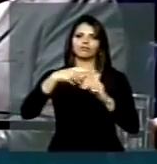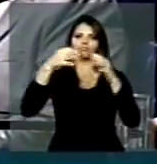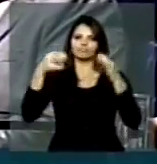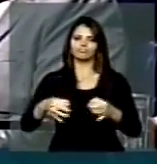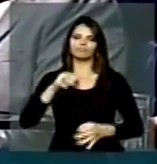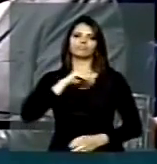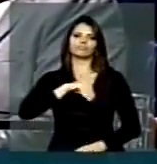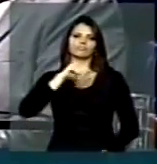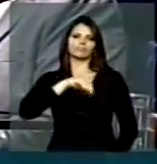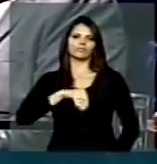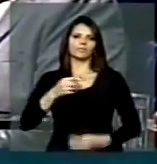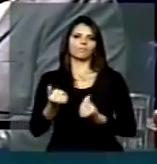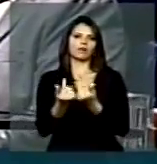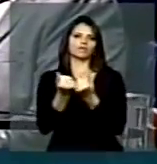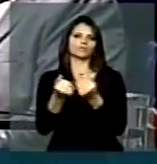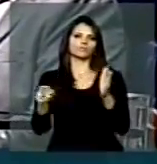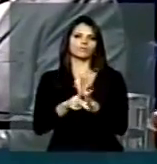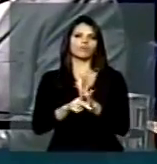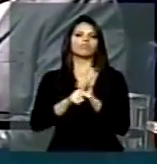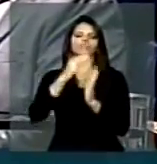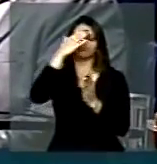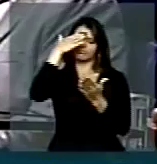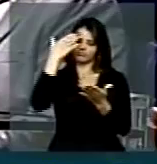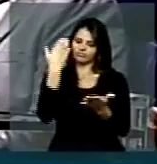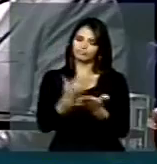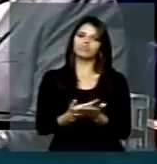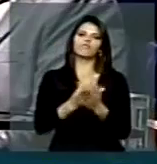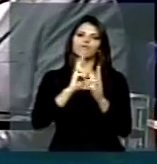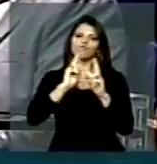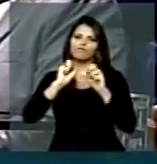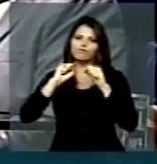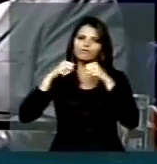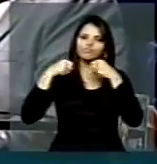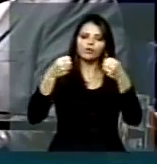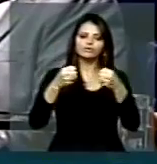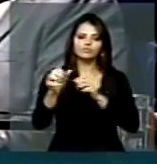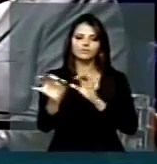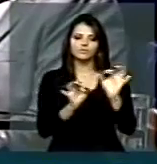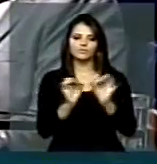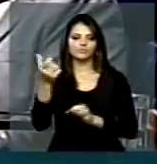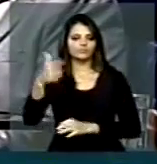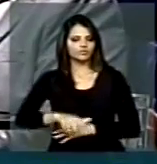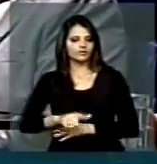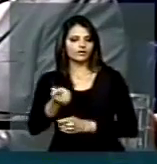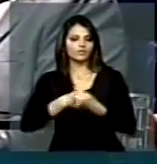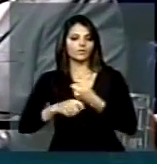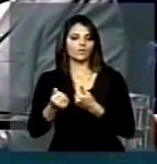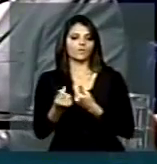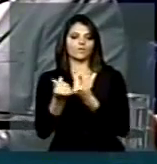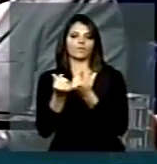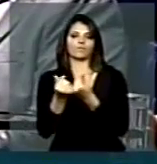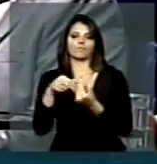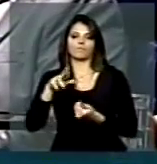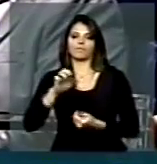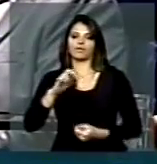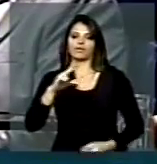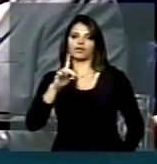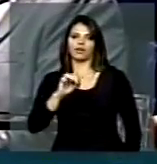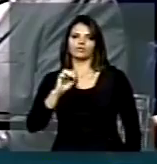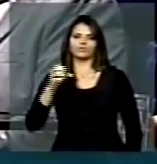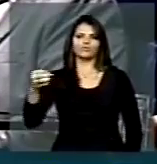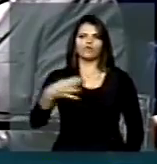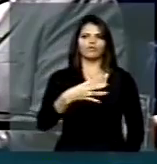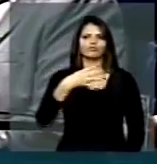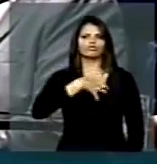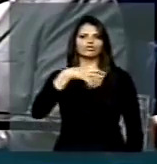preços relativos. Depositou sua crença na força reorganizadora e mobilizadora da economia de mercado. Uma nova